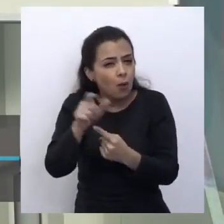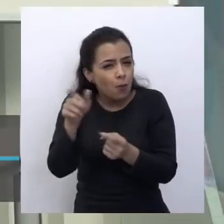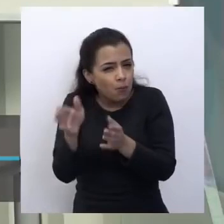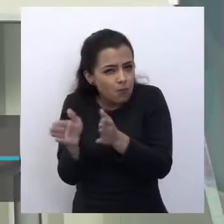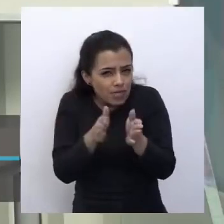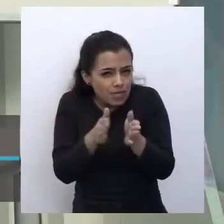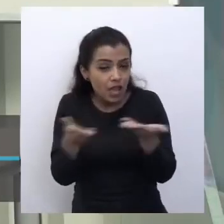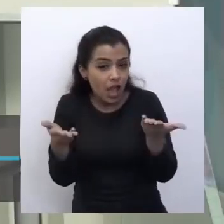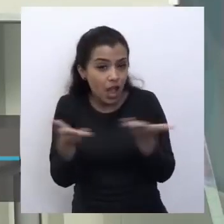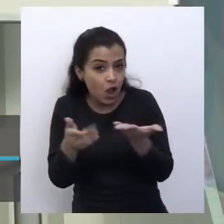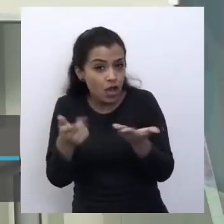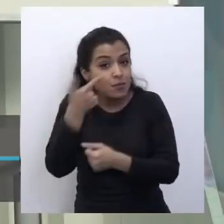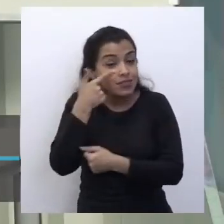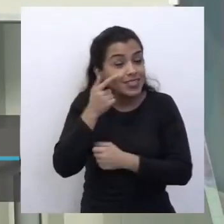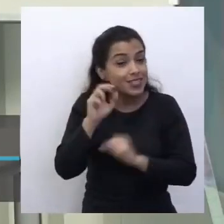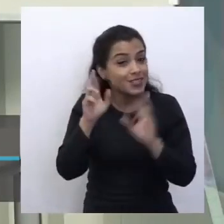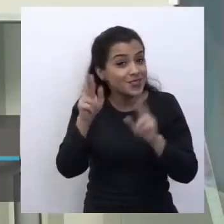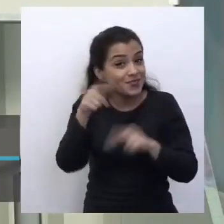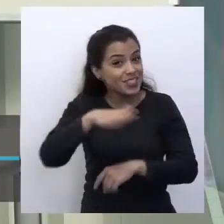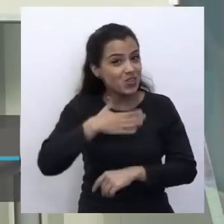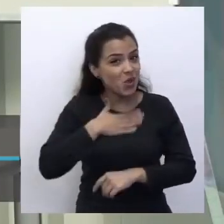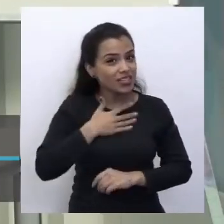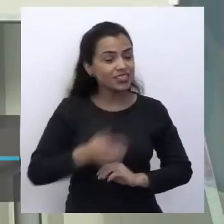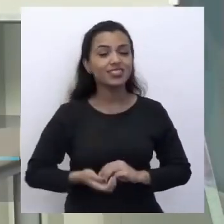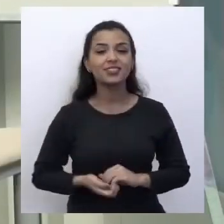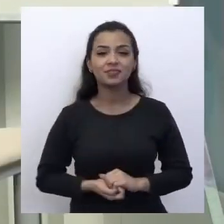ver e espero que vocês gostem.